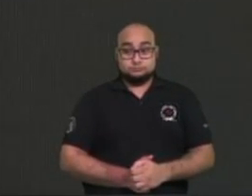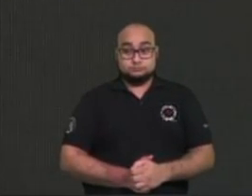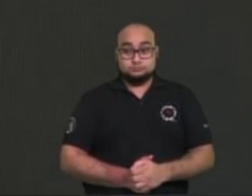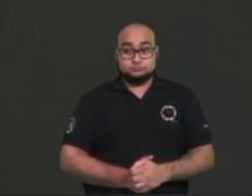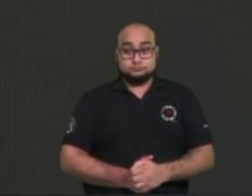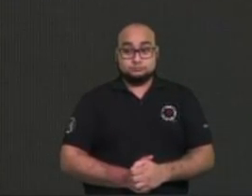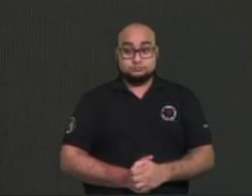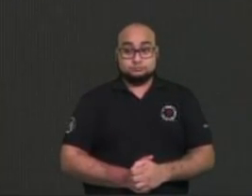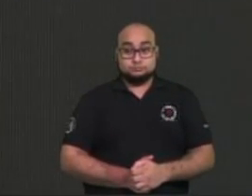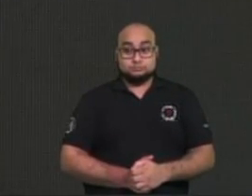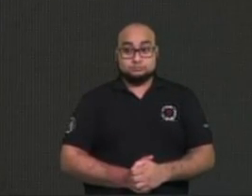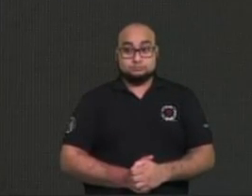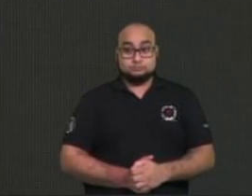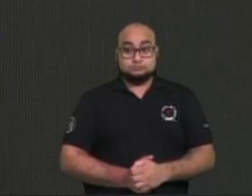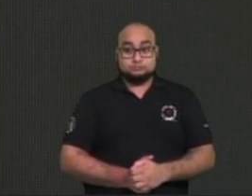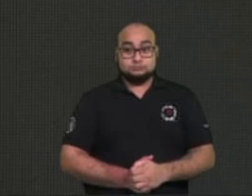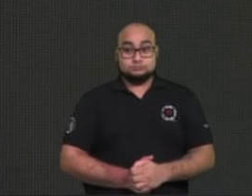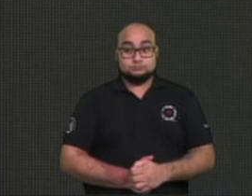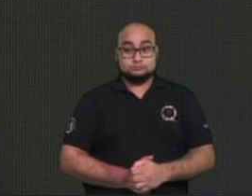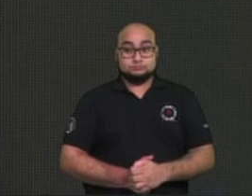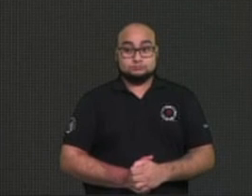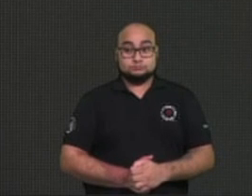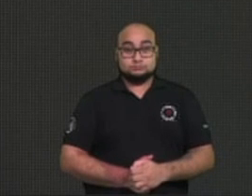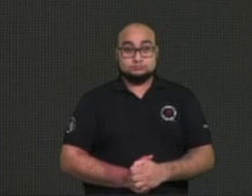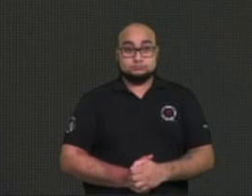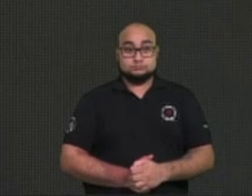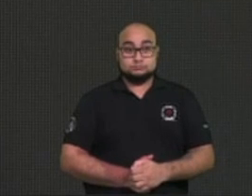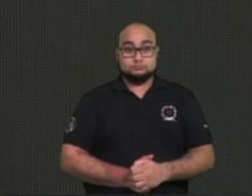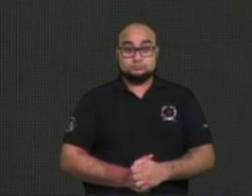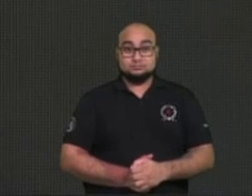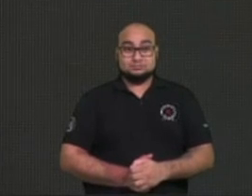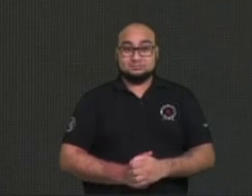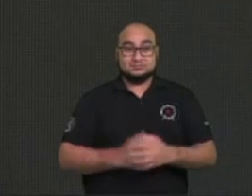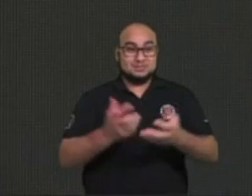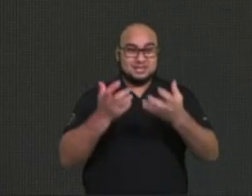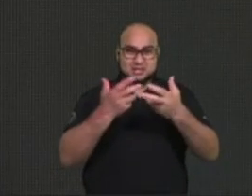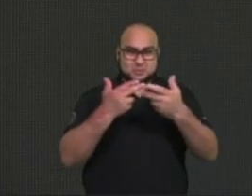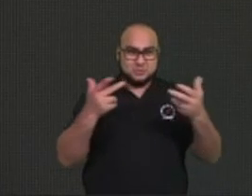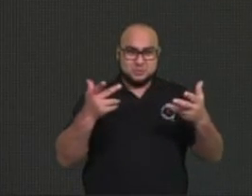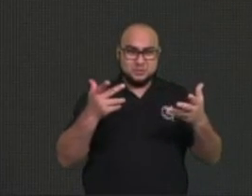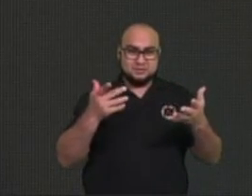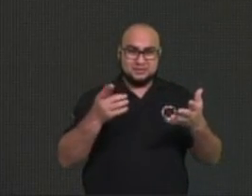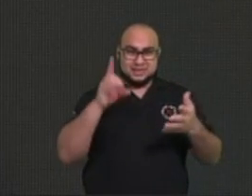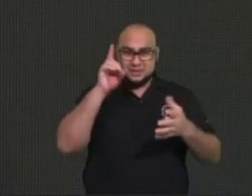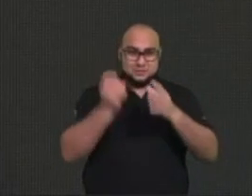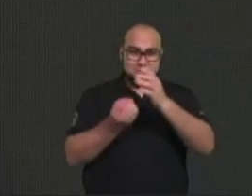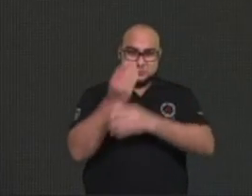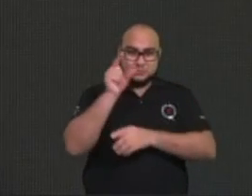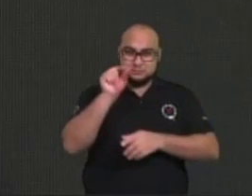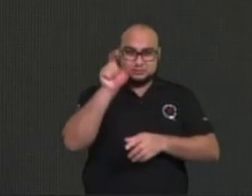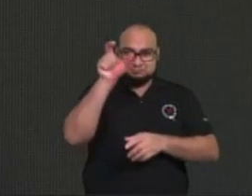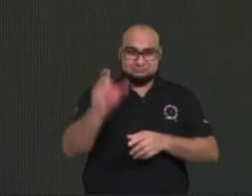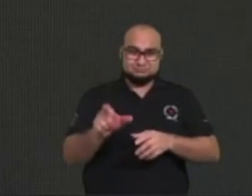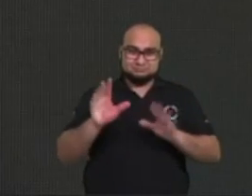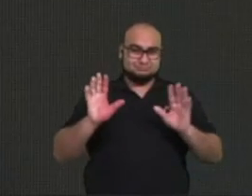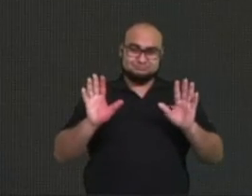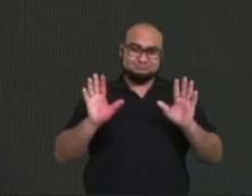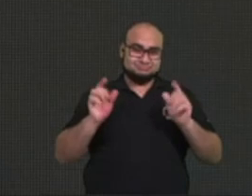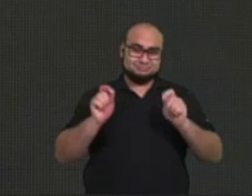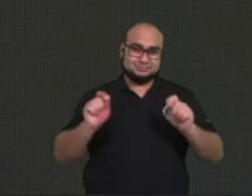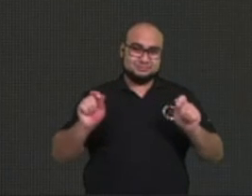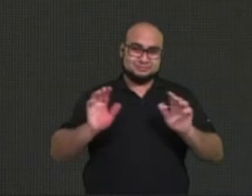e não fica querendo uma coisa que Deus não vejo você para ser e agora Deixa eu te falar uma outra coisa